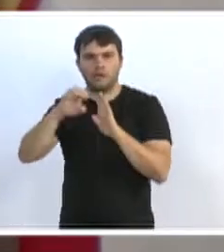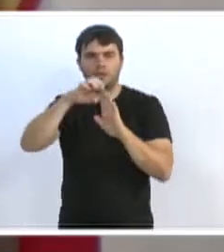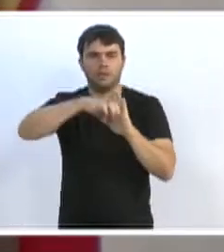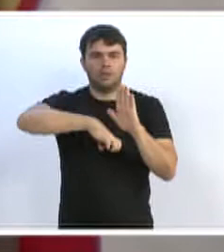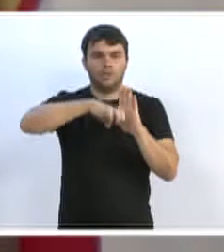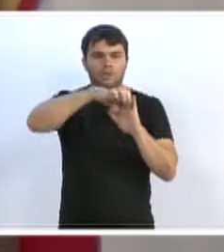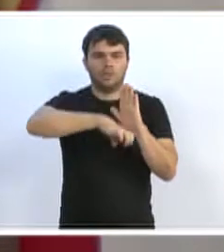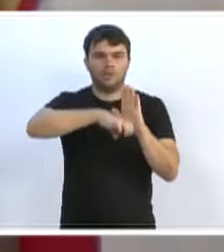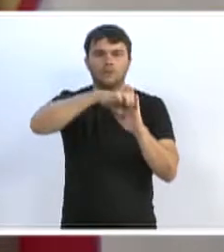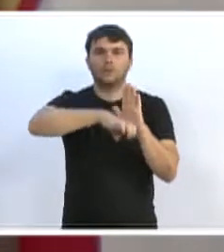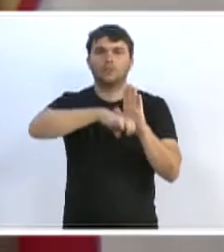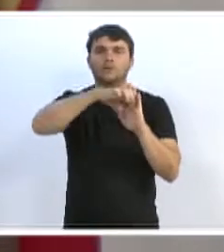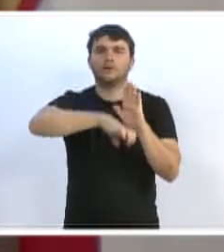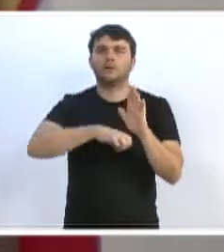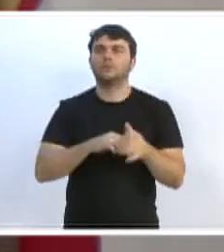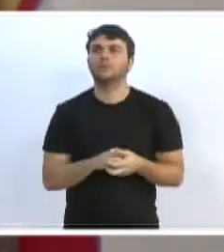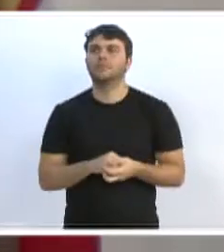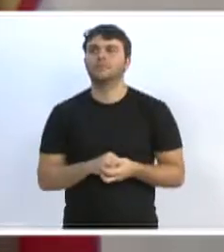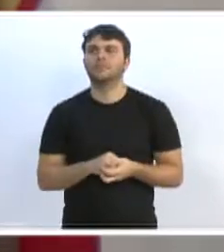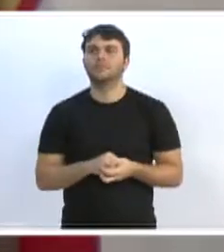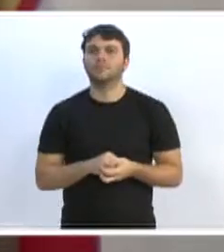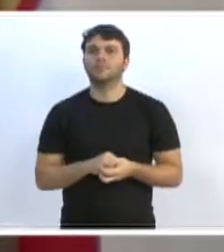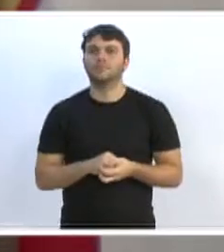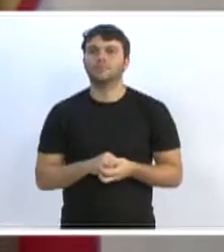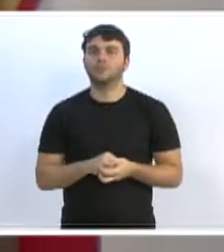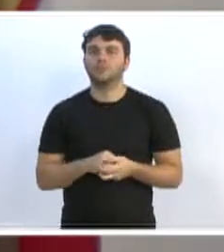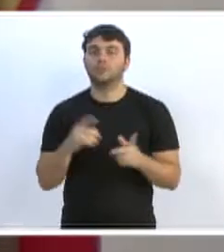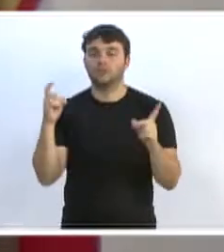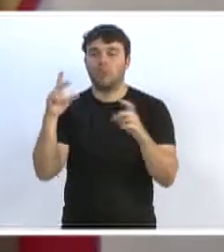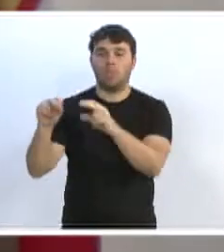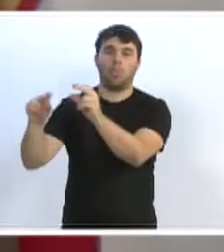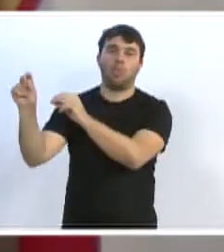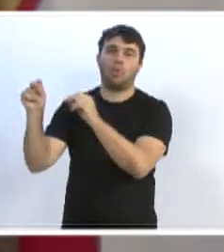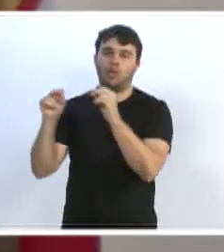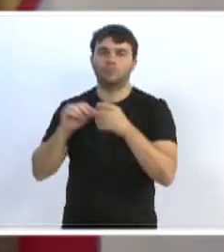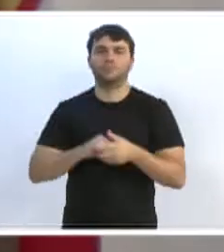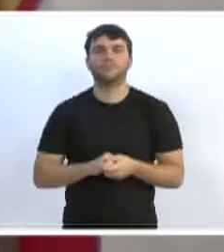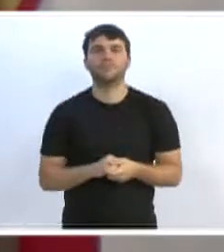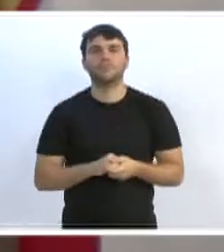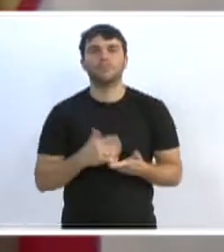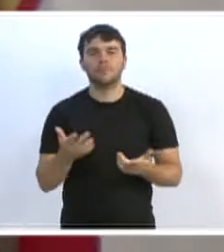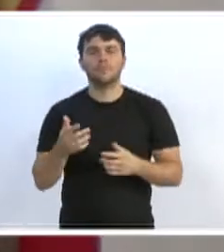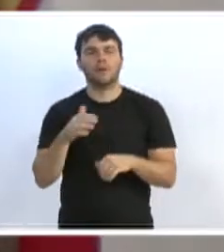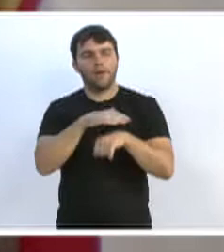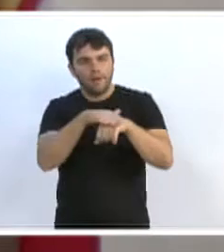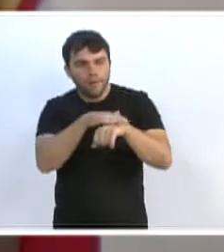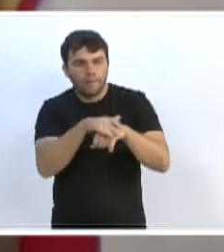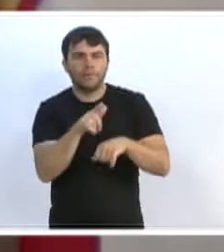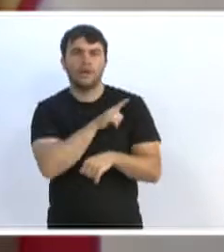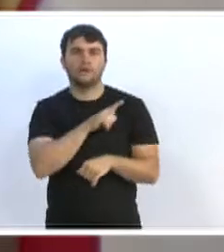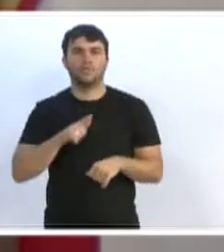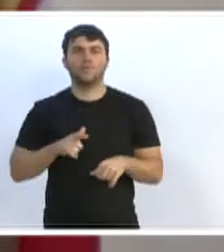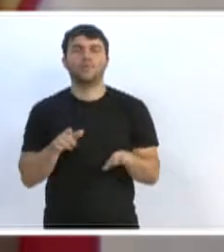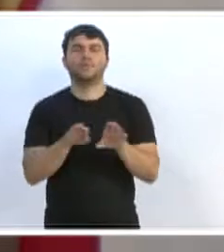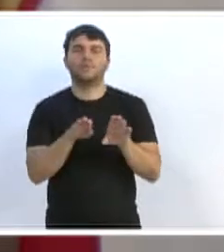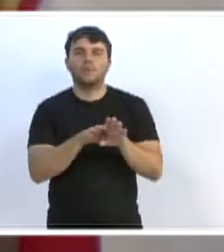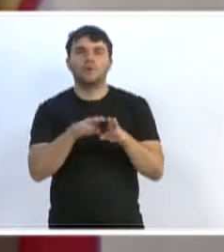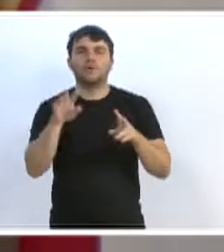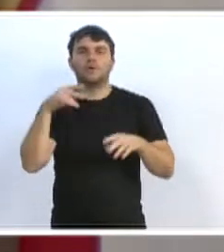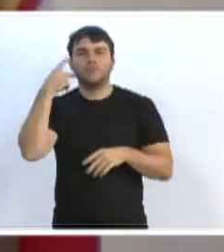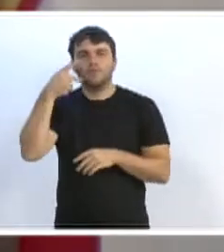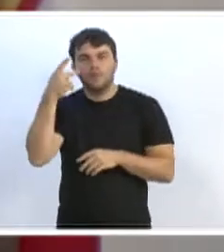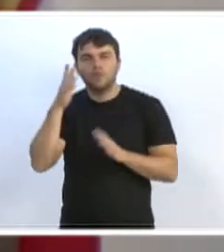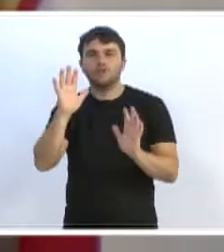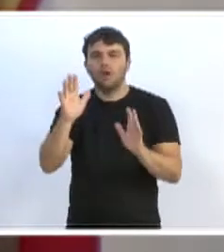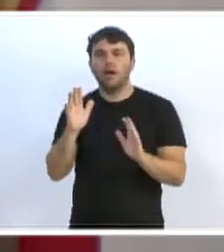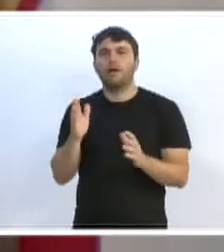Está difícil. Estamos conversando com o governo e os vereadores aqui já entraram com